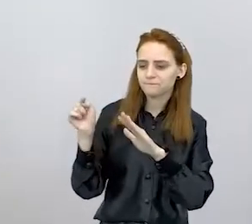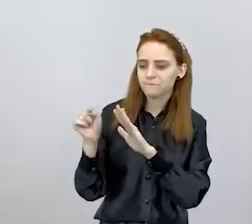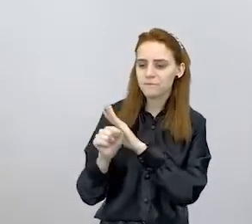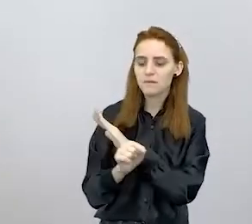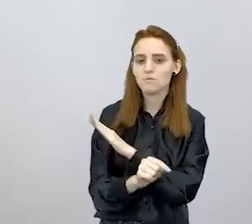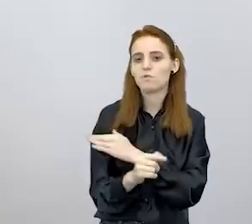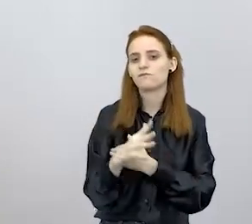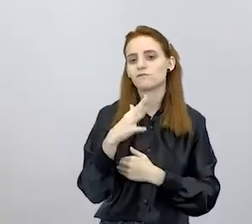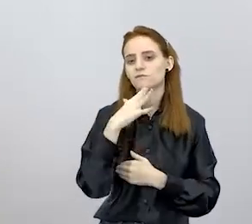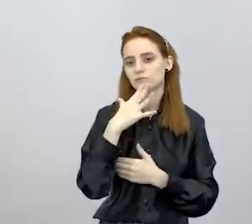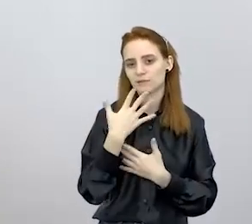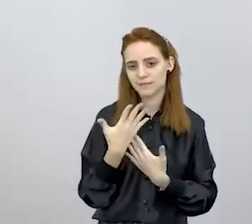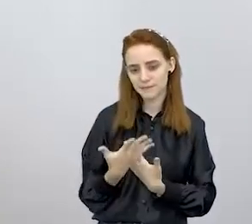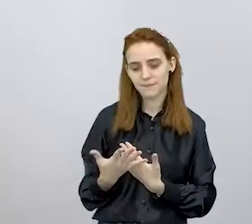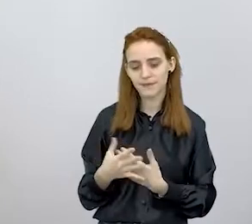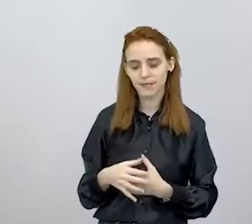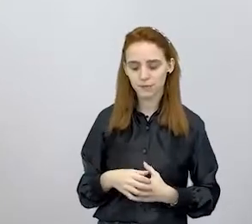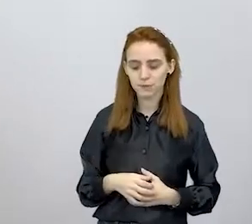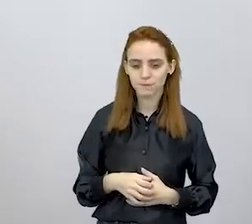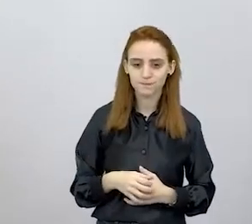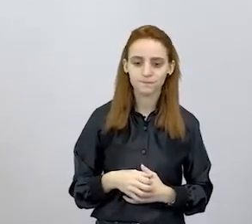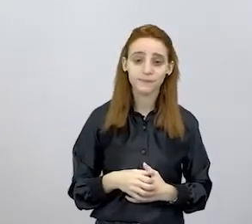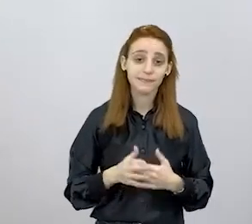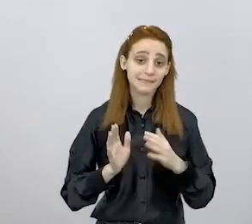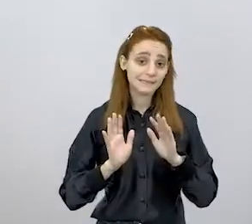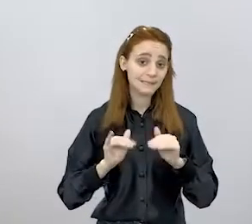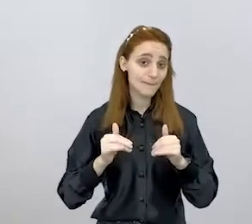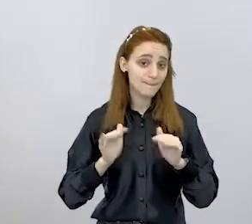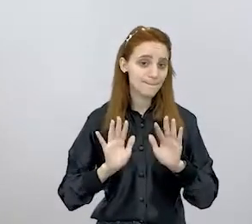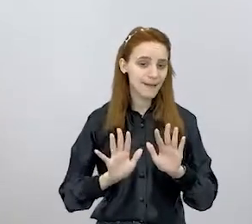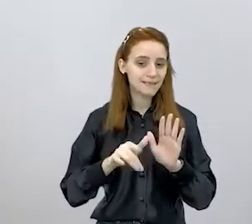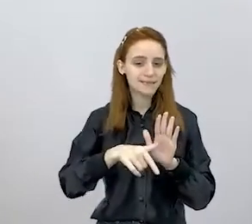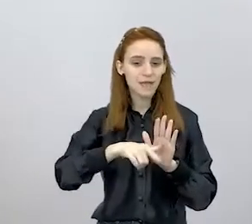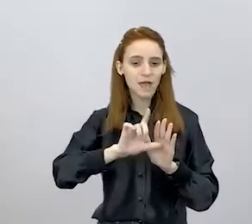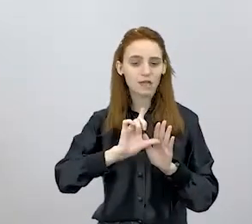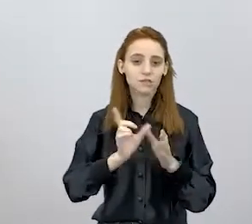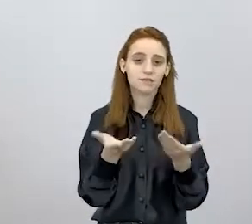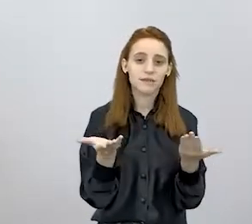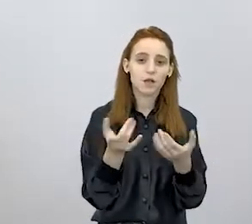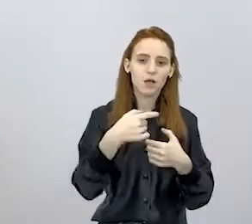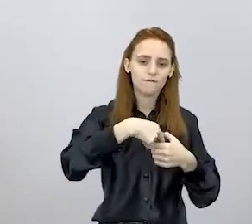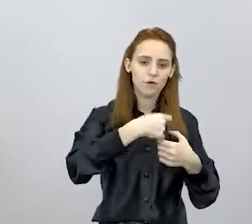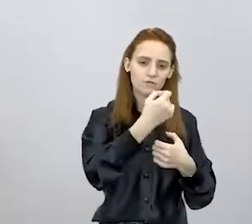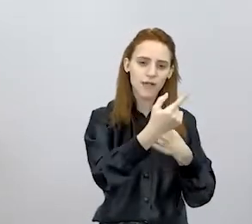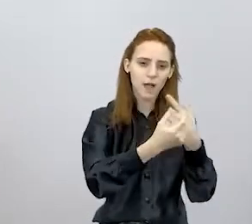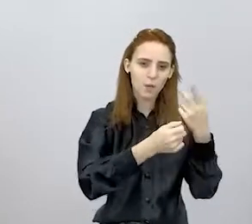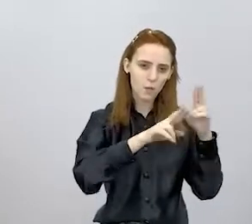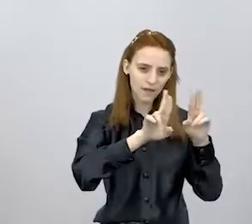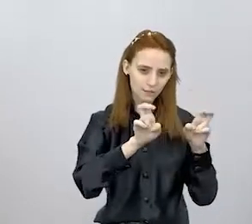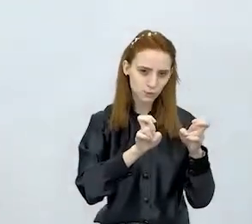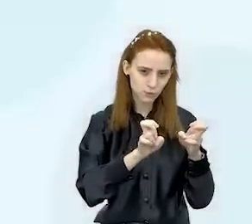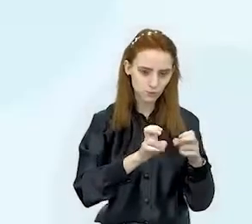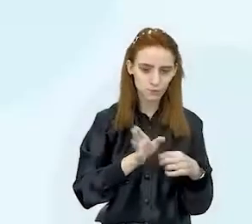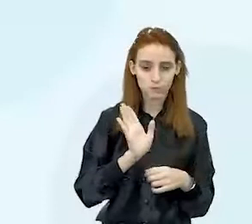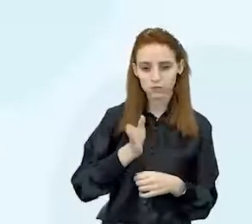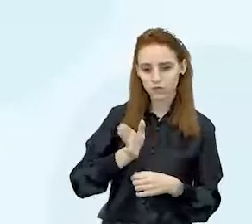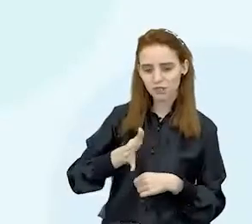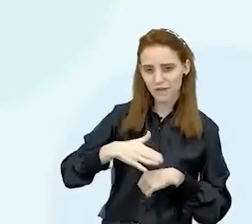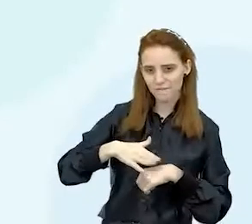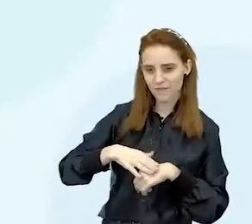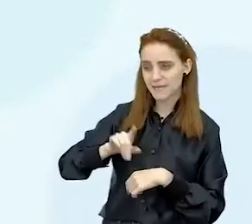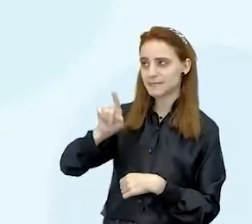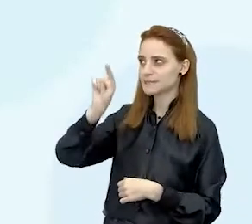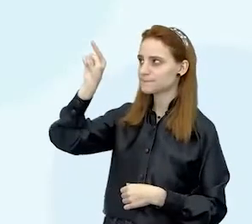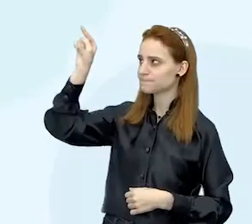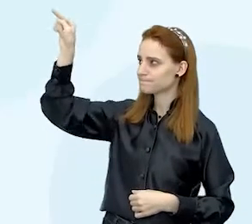na realidade de vocês, certo? Então, antes de falar sobre isso, vamos retomar algumas coisas. Olha só quanta coisa a gente já fez, certo? Me ajuda